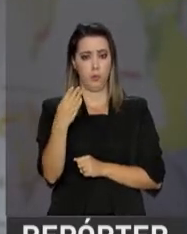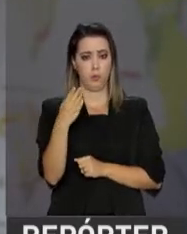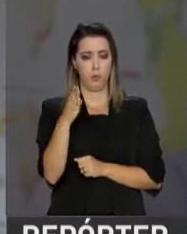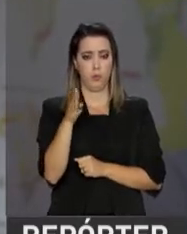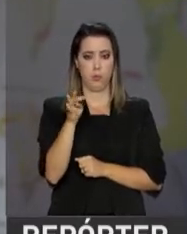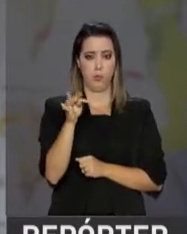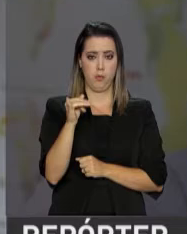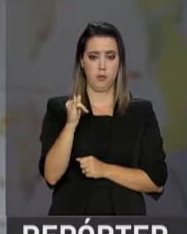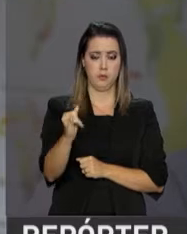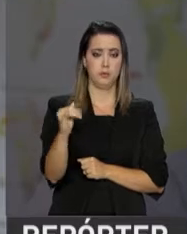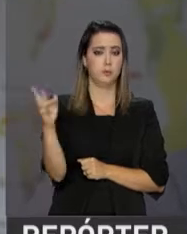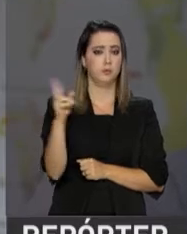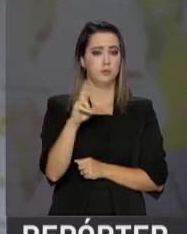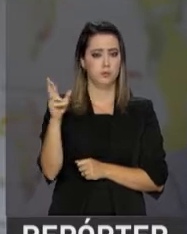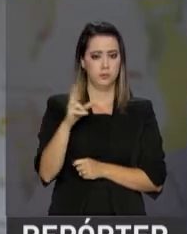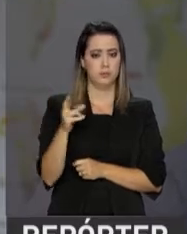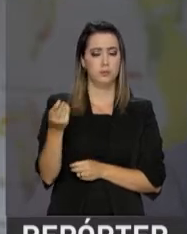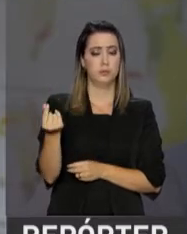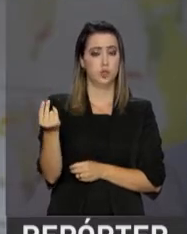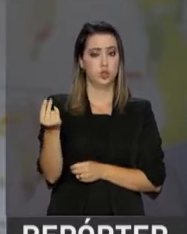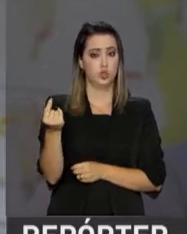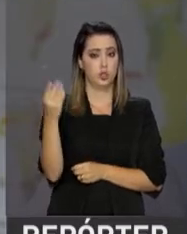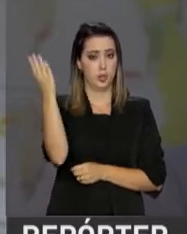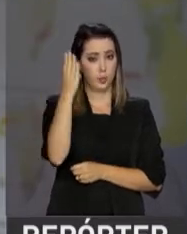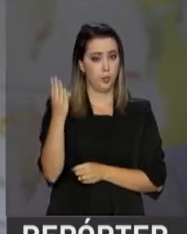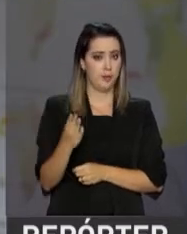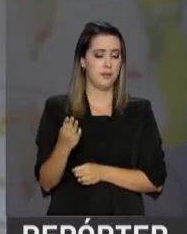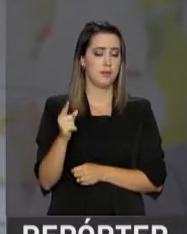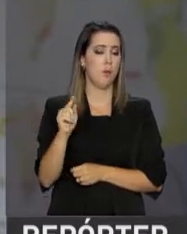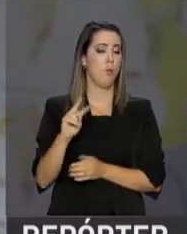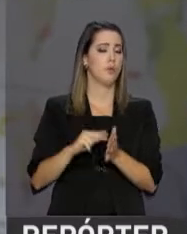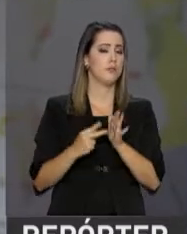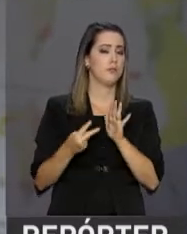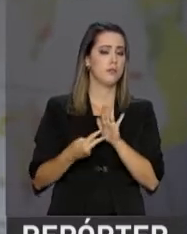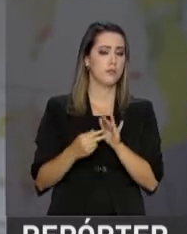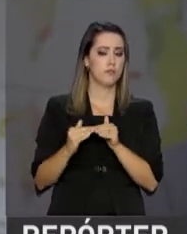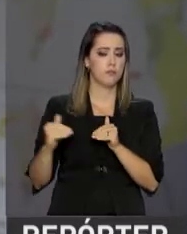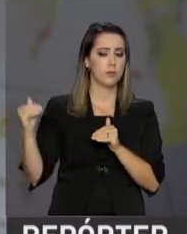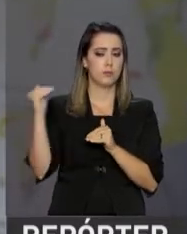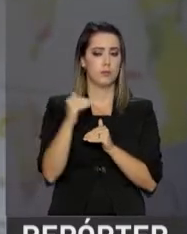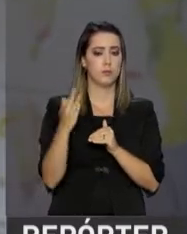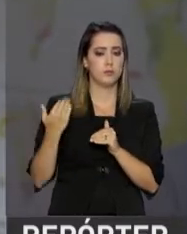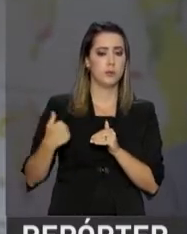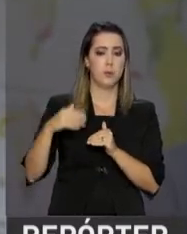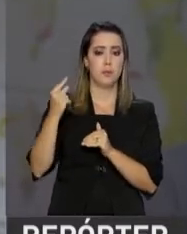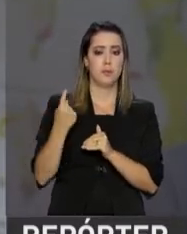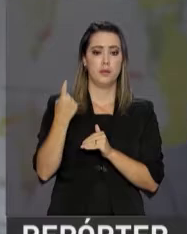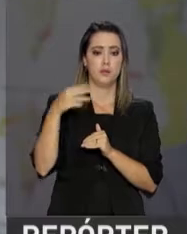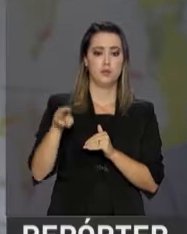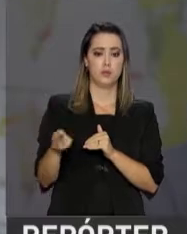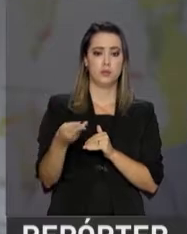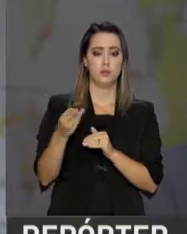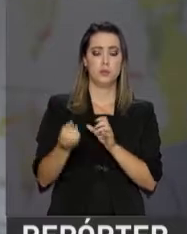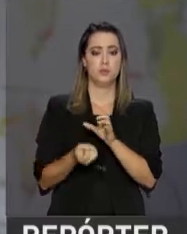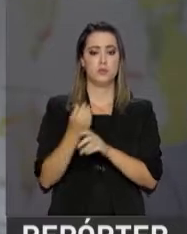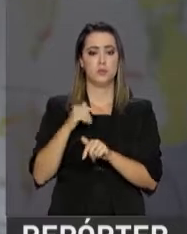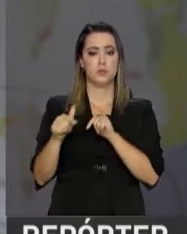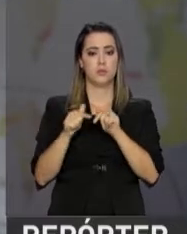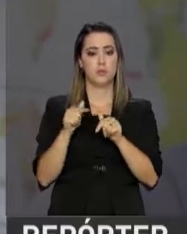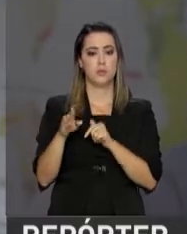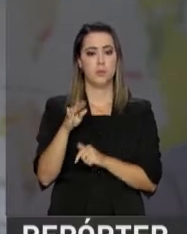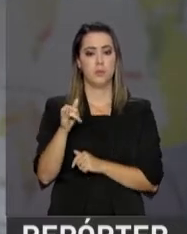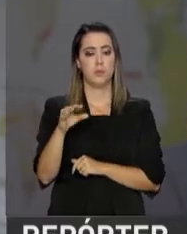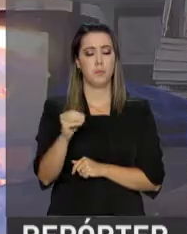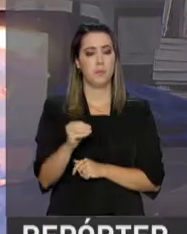reais em investimentos no país isso significa que uma geração superior a mais de um milhão de empregos no setor de